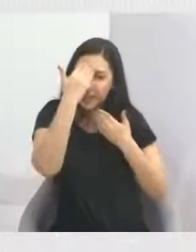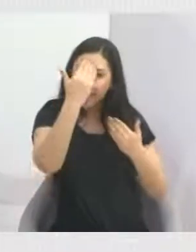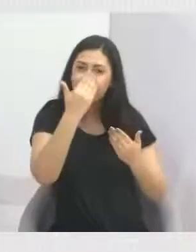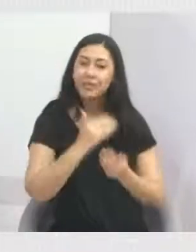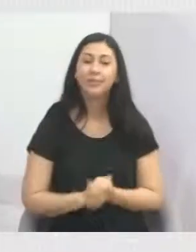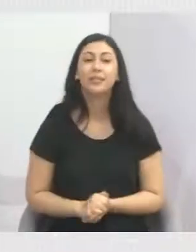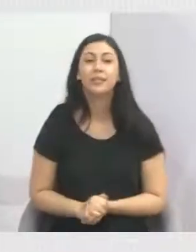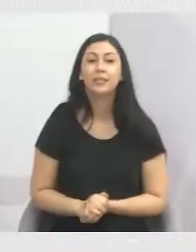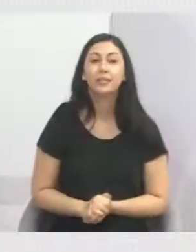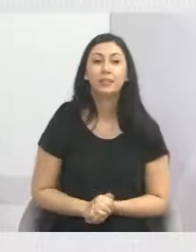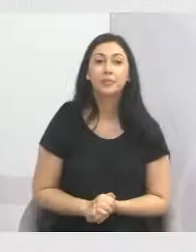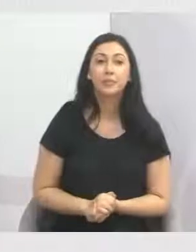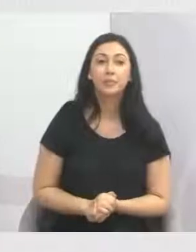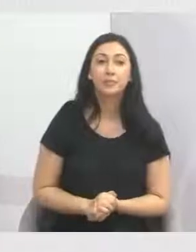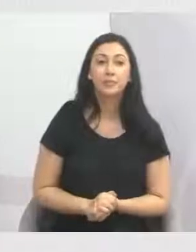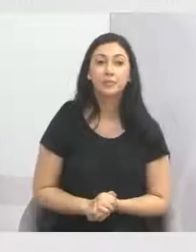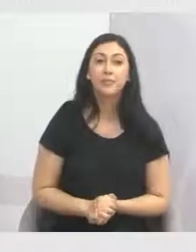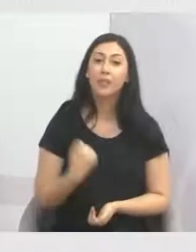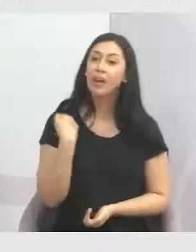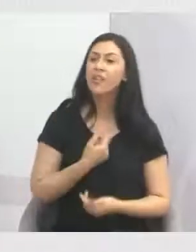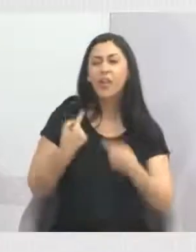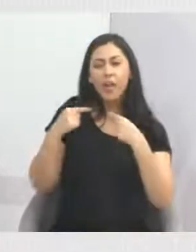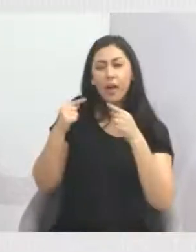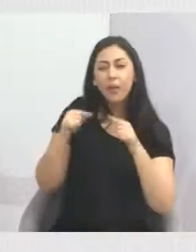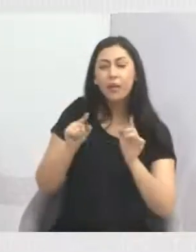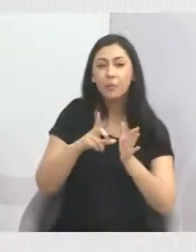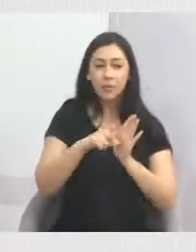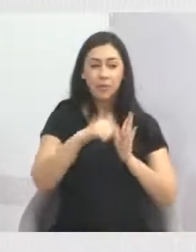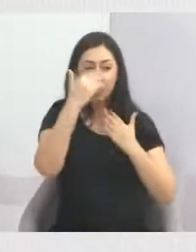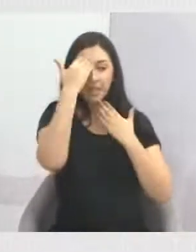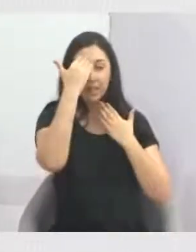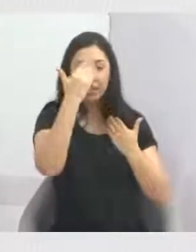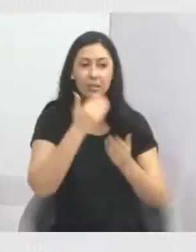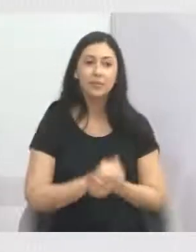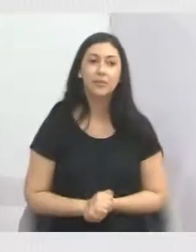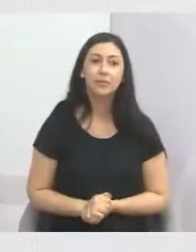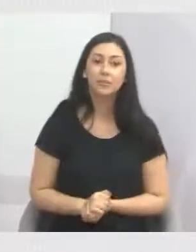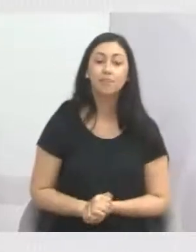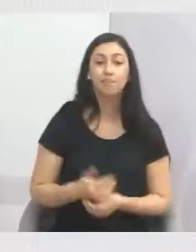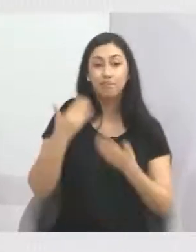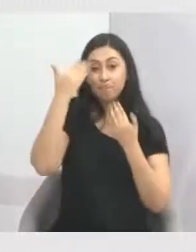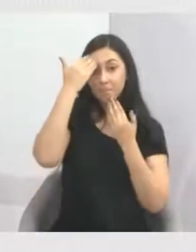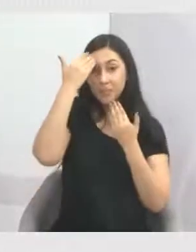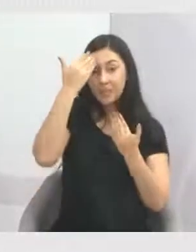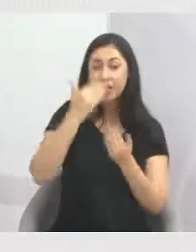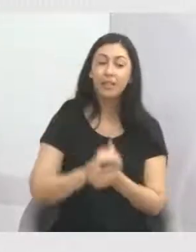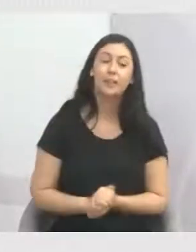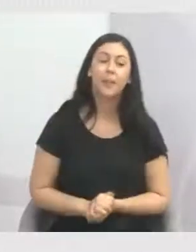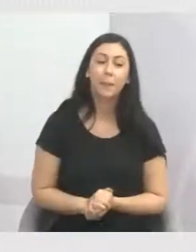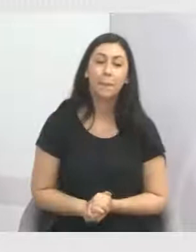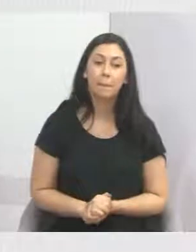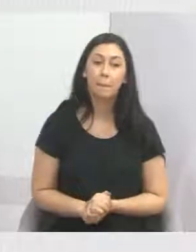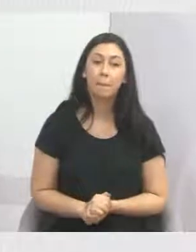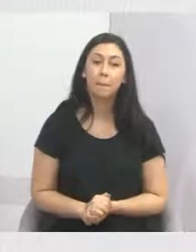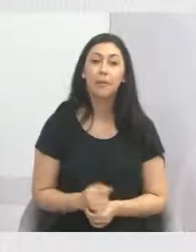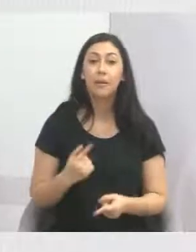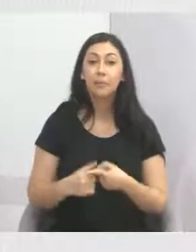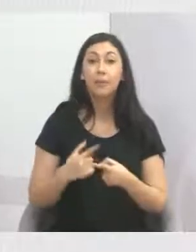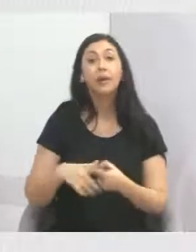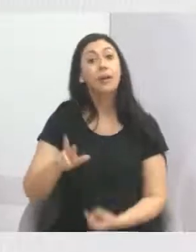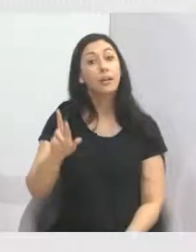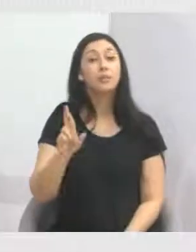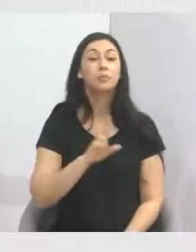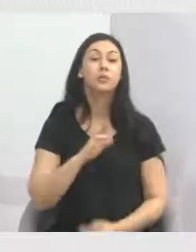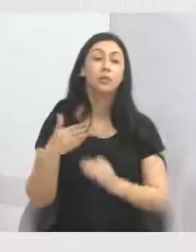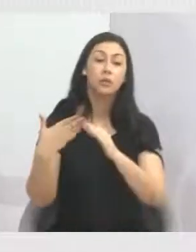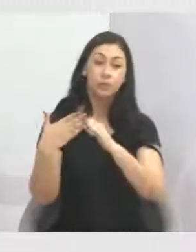assopra. É assim, né? Morde e assopra. Agora vou assoprar. Obrigado, SAI. Obrigado por nos atender aí